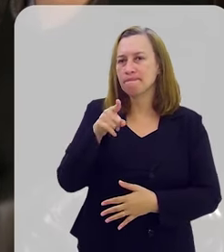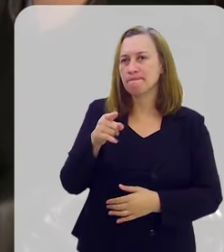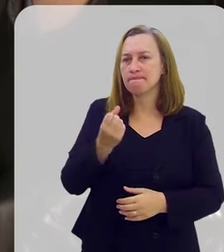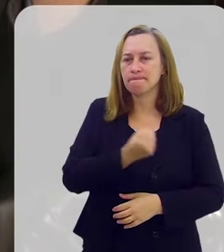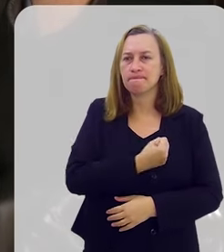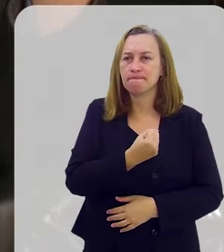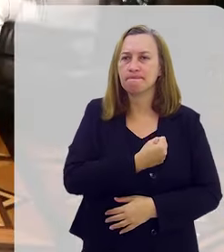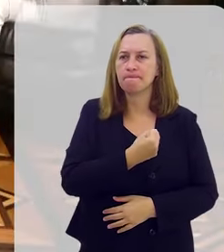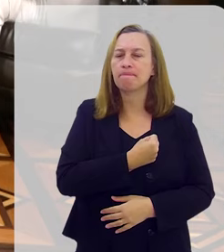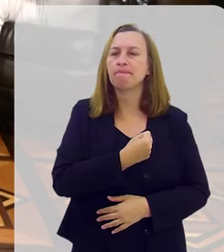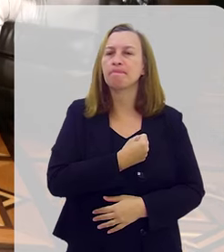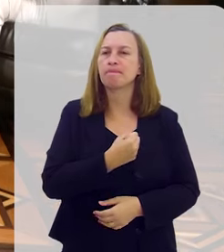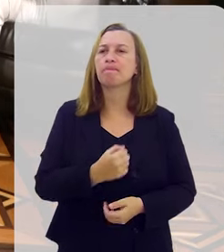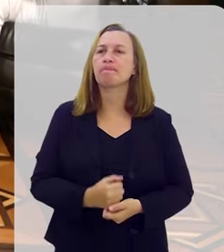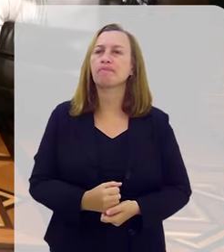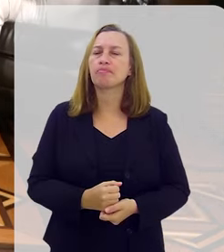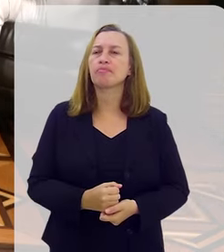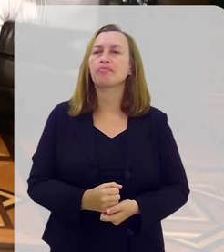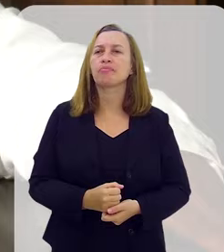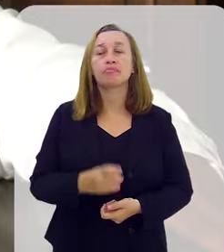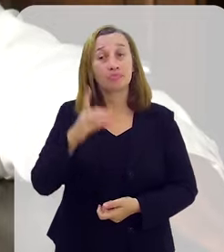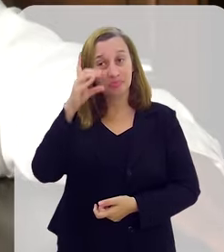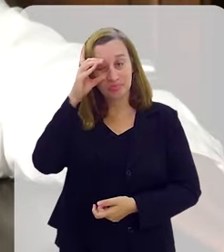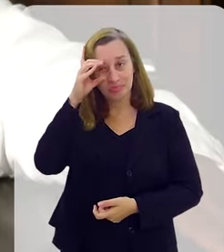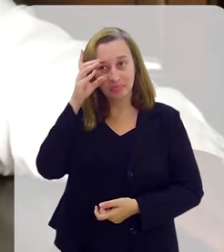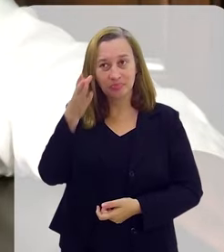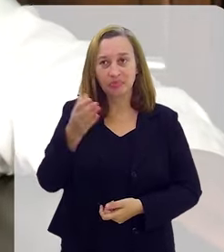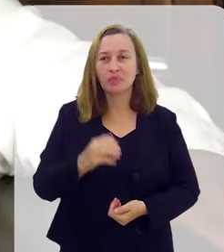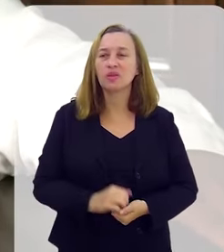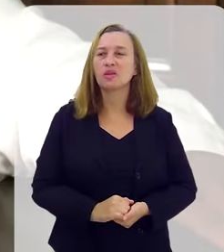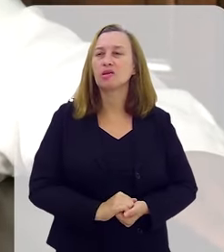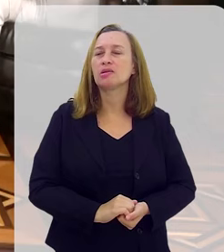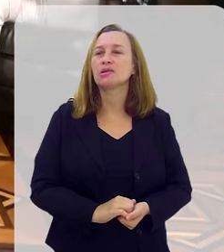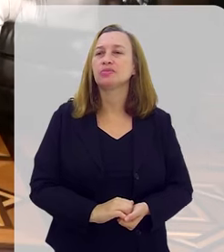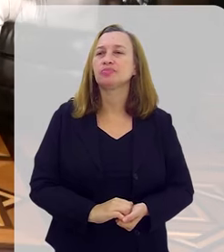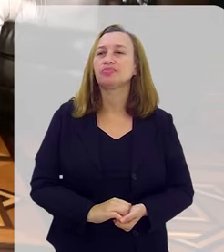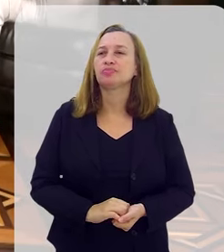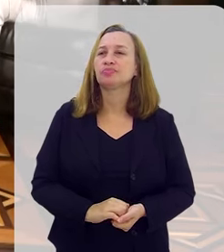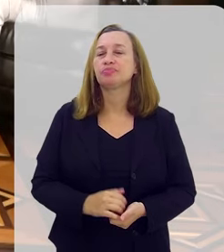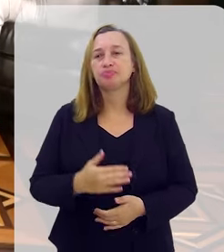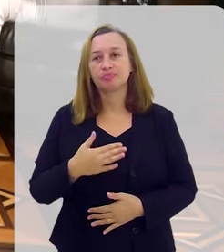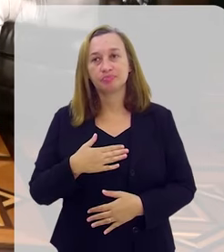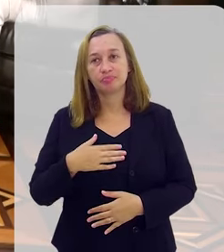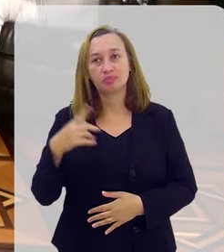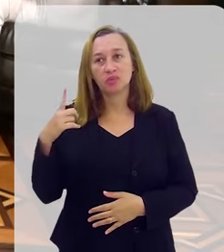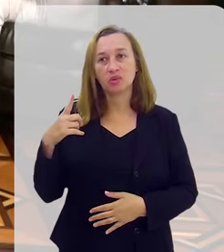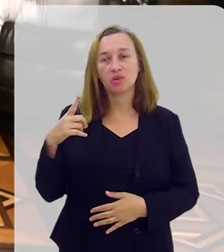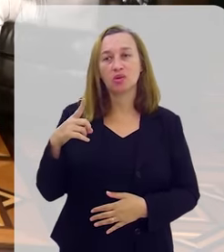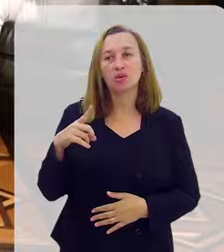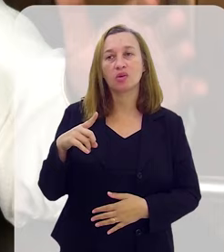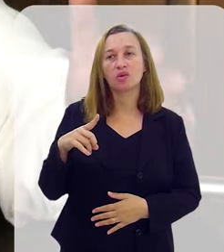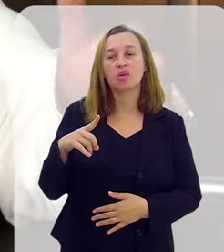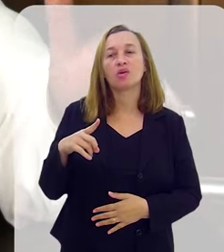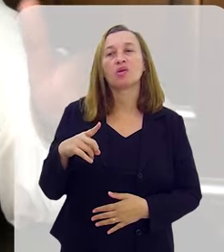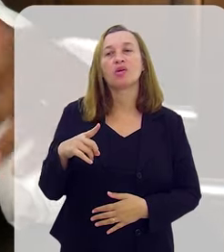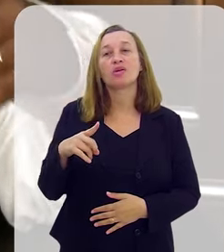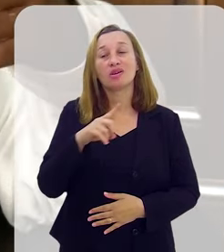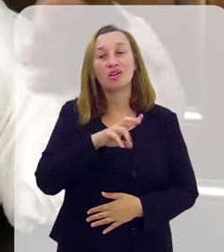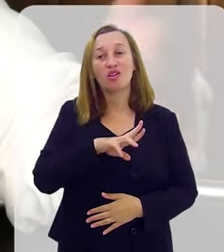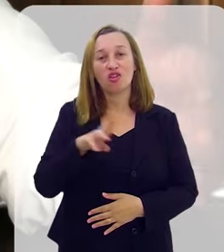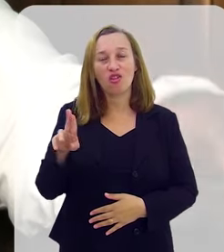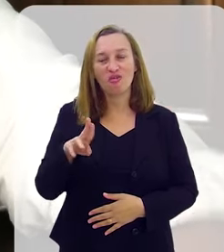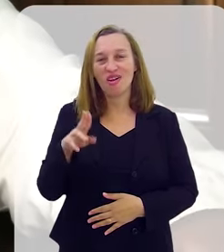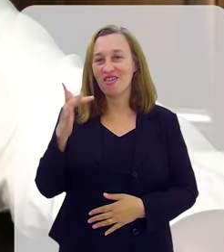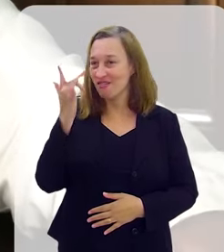que você desse o seu telefone de contato, claro, o seu certeza. Instagram, ou todo o seu endereço digital. Gente, meu nome é muito fácil. Como vocês já